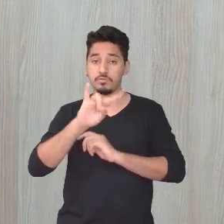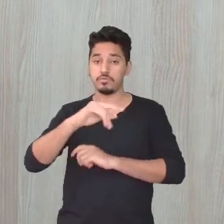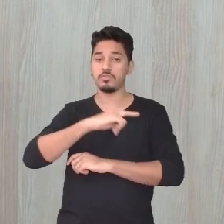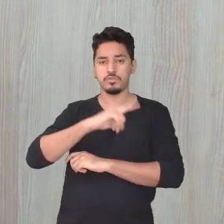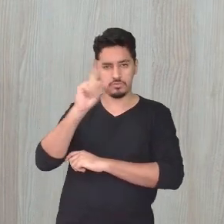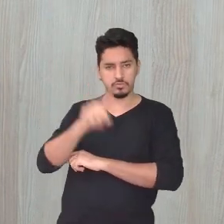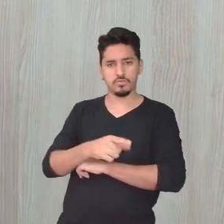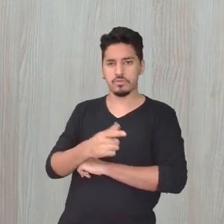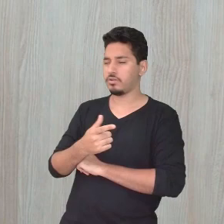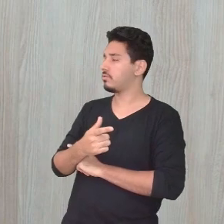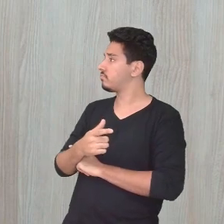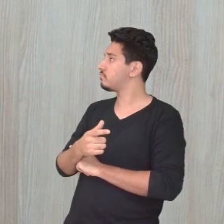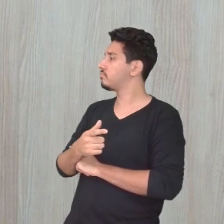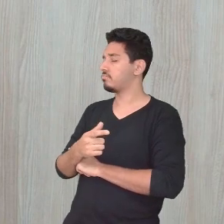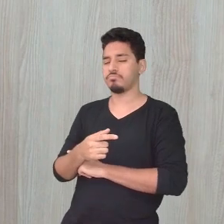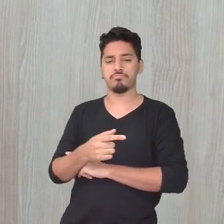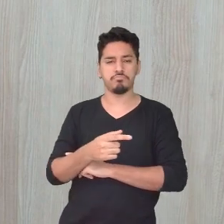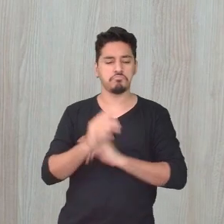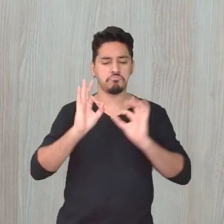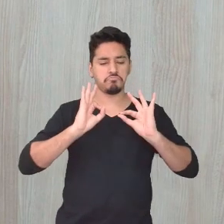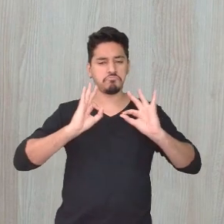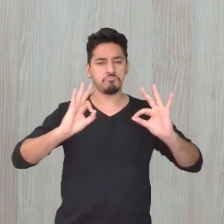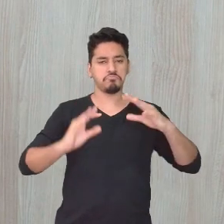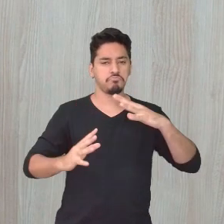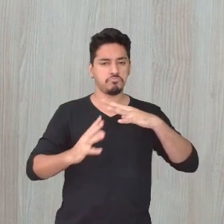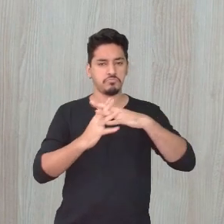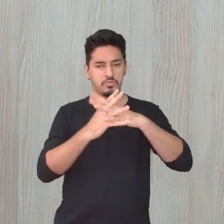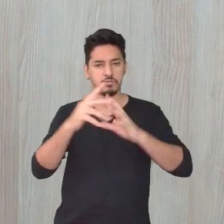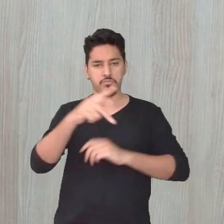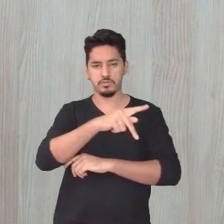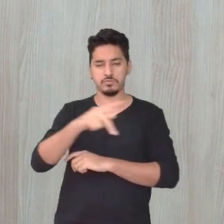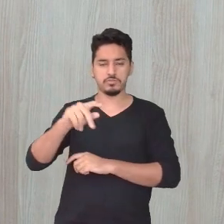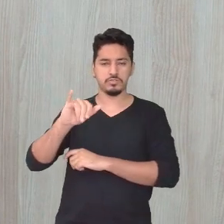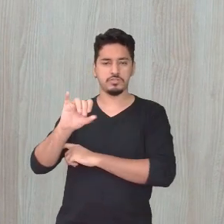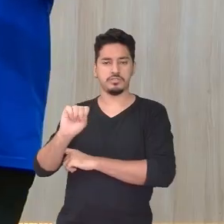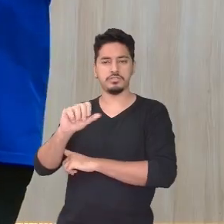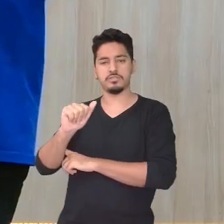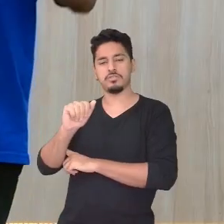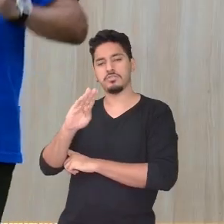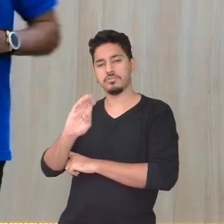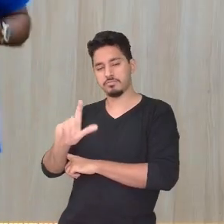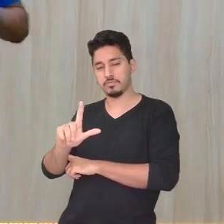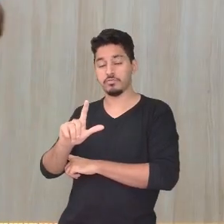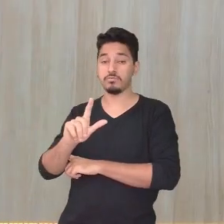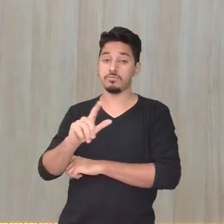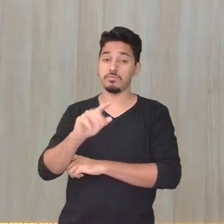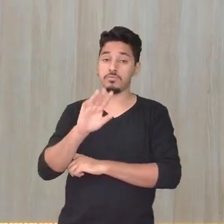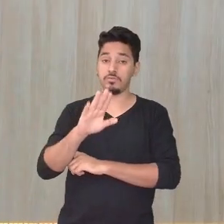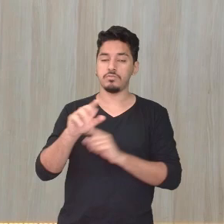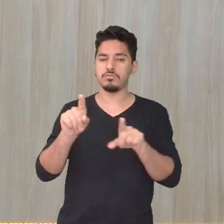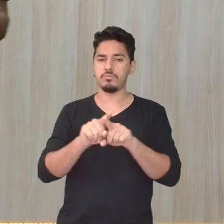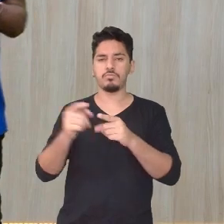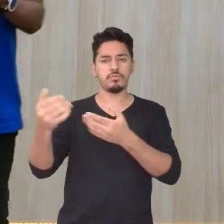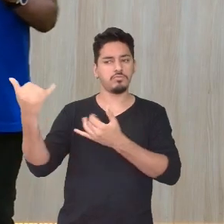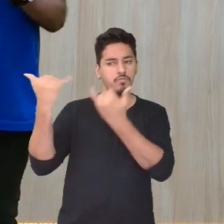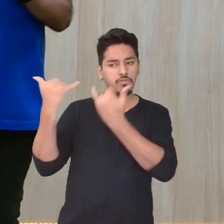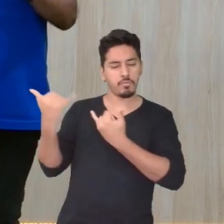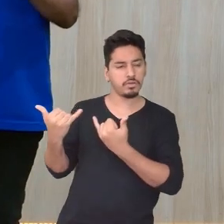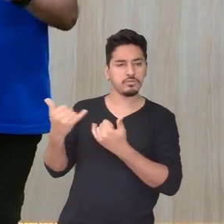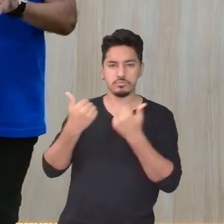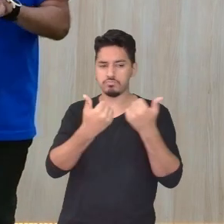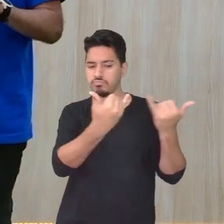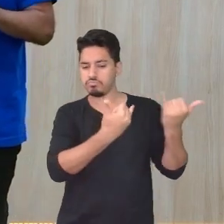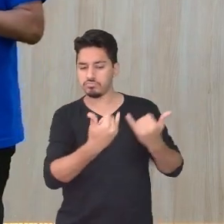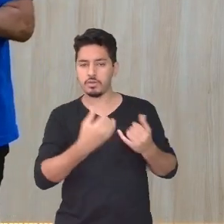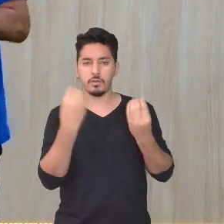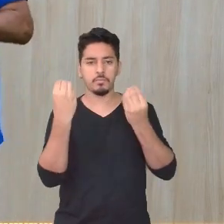isso, Ricardinho? Show de bola. Olha, professora top das galáxias, Isabel Borges. E a gente vai, eu vou receber toda a informação dela aqui, ó. Coloca